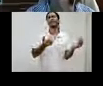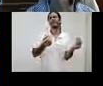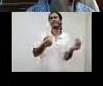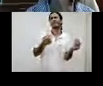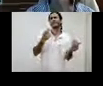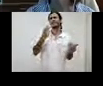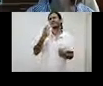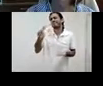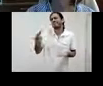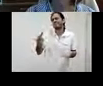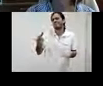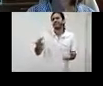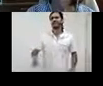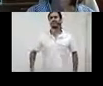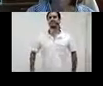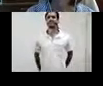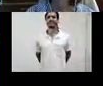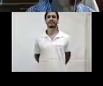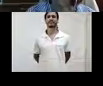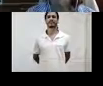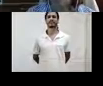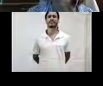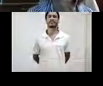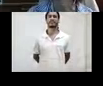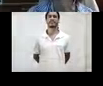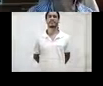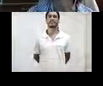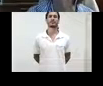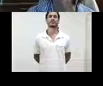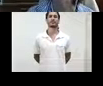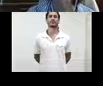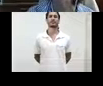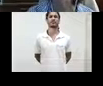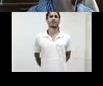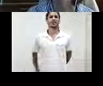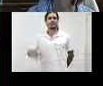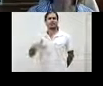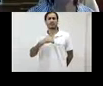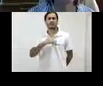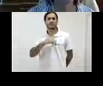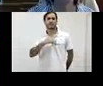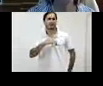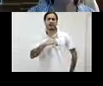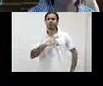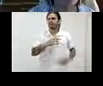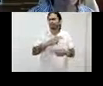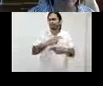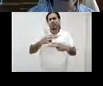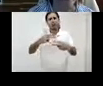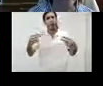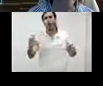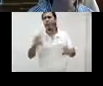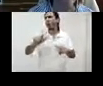Porque eles estabelecem outro sentido, eles têm outros vínculos com aquele contexto onde moram, ou seja, eles fazem outras